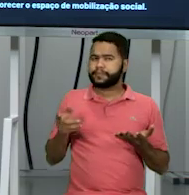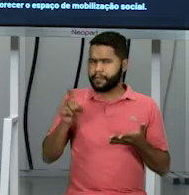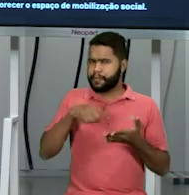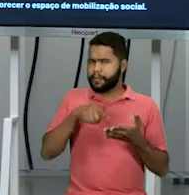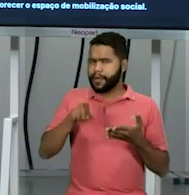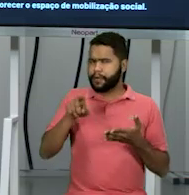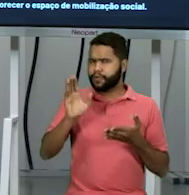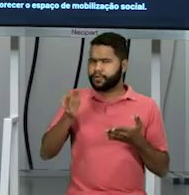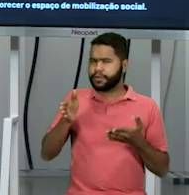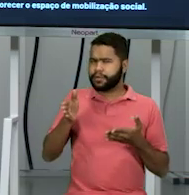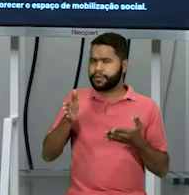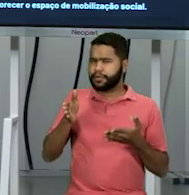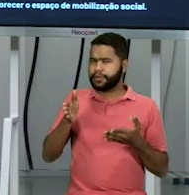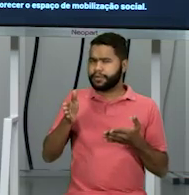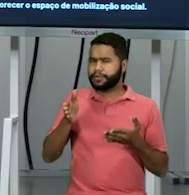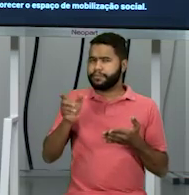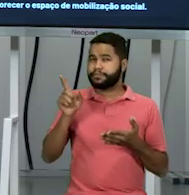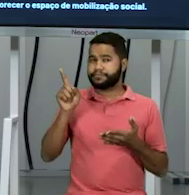aí em casa?